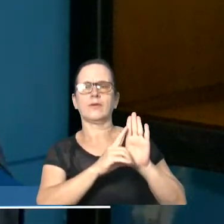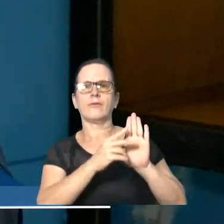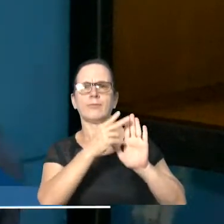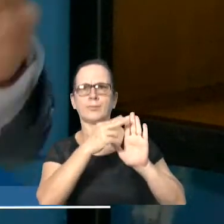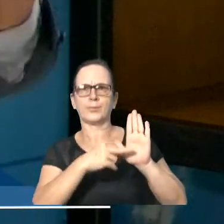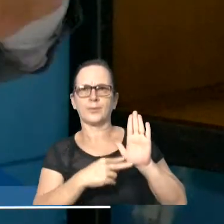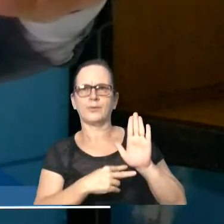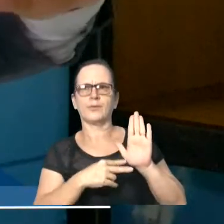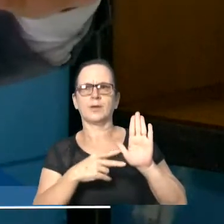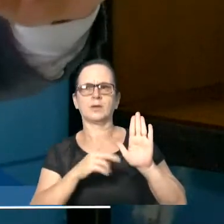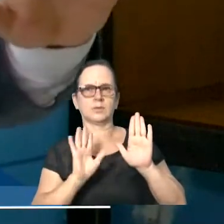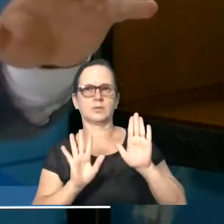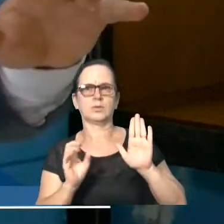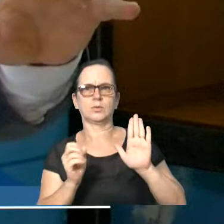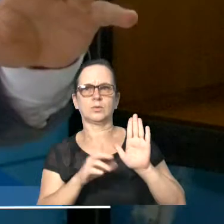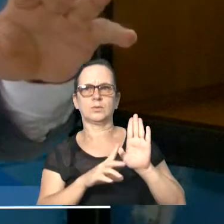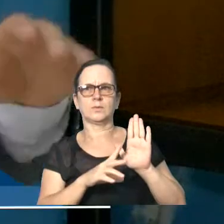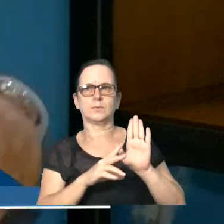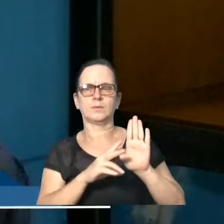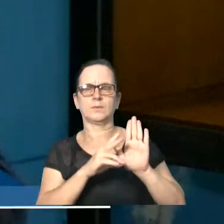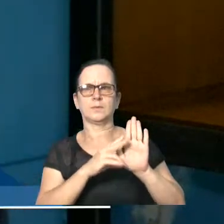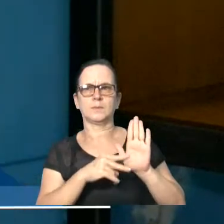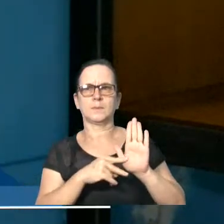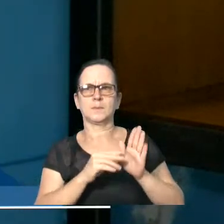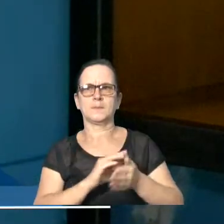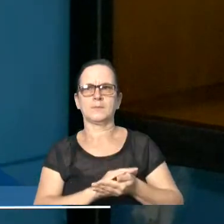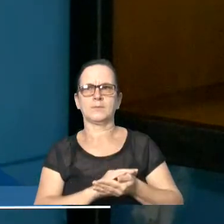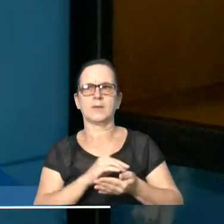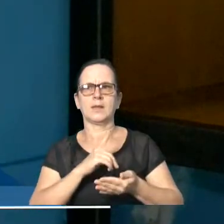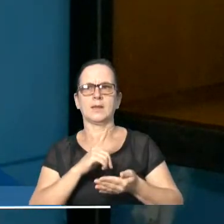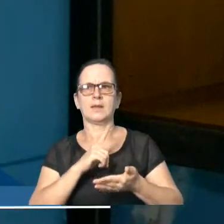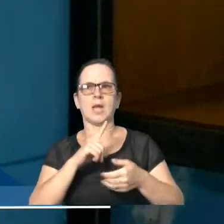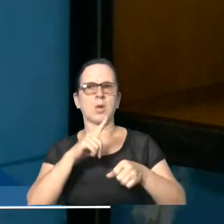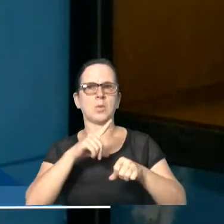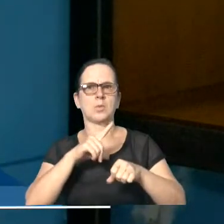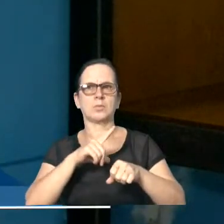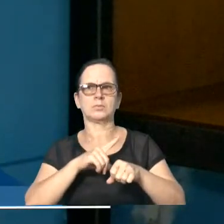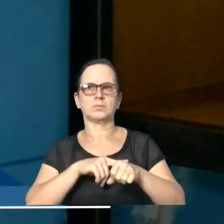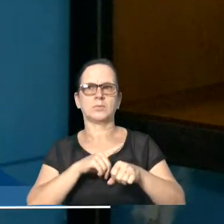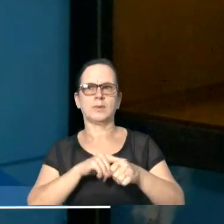aqui, ó, só para concluir, presidente, que até o momento nenhum